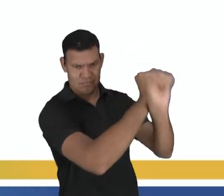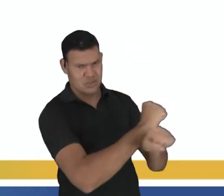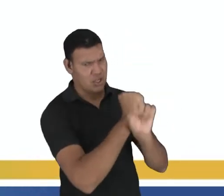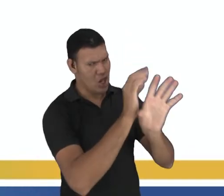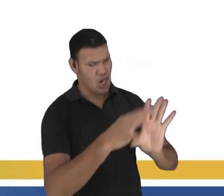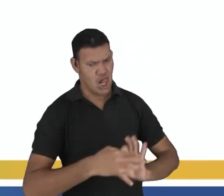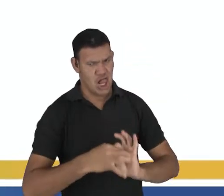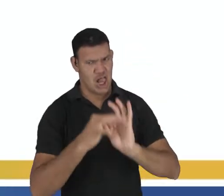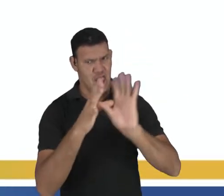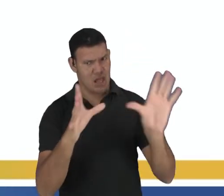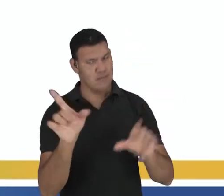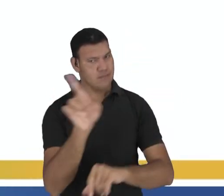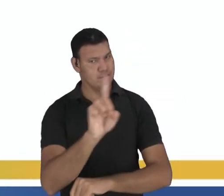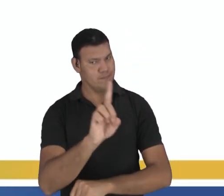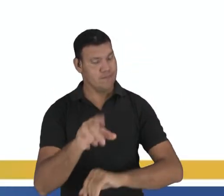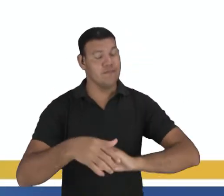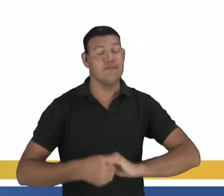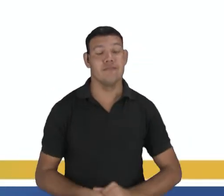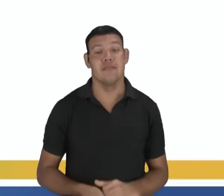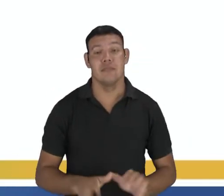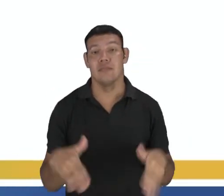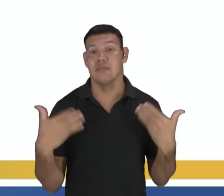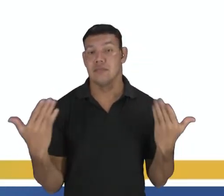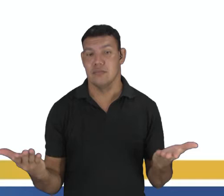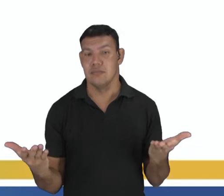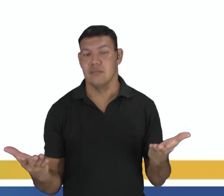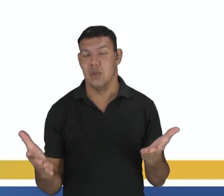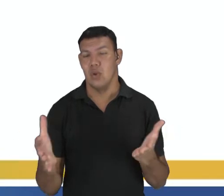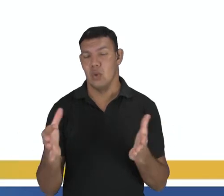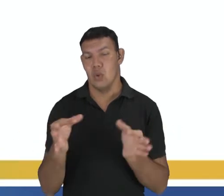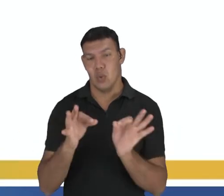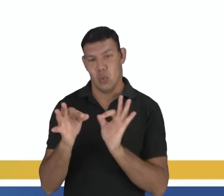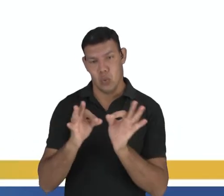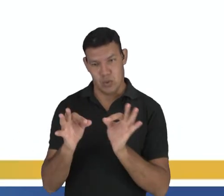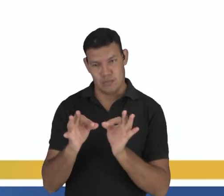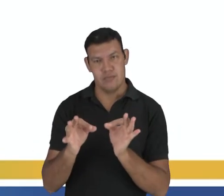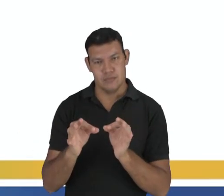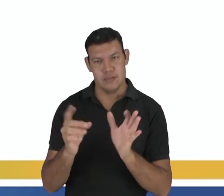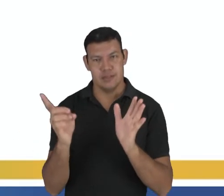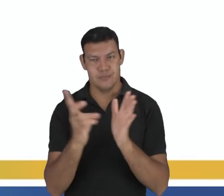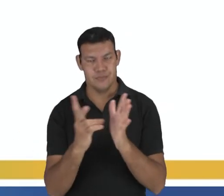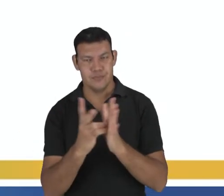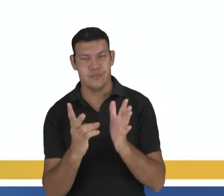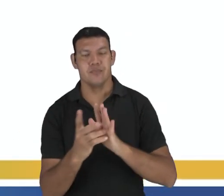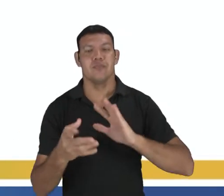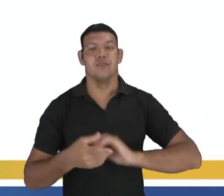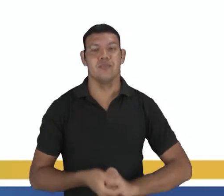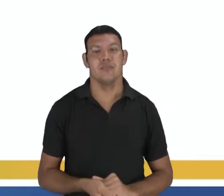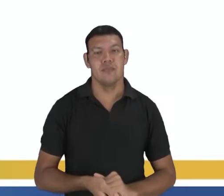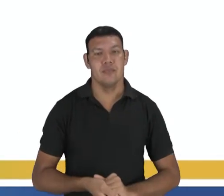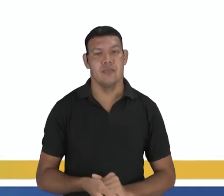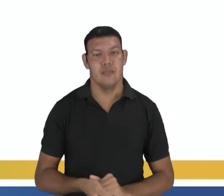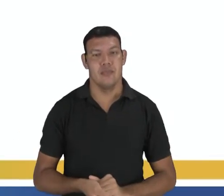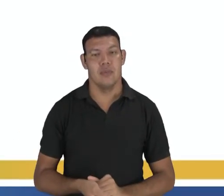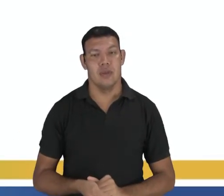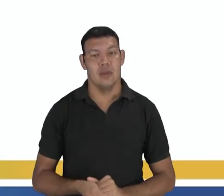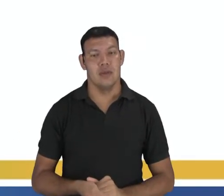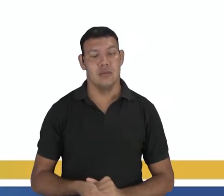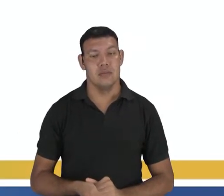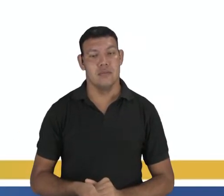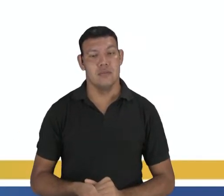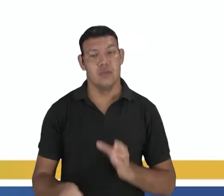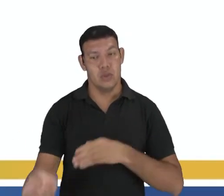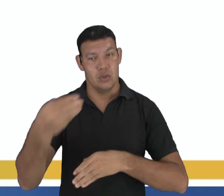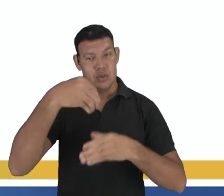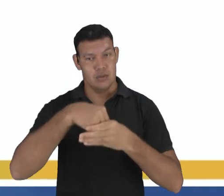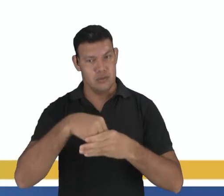não eram livres para essas práticas. E aí vamos ver um pouquinho da organização dos povos indígenas. Observe. Entre os indígenas